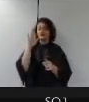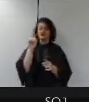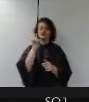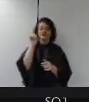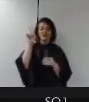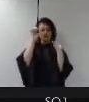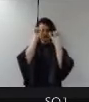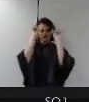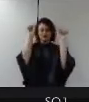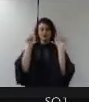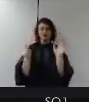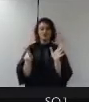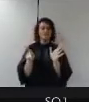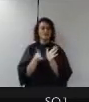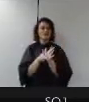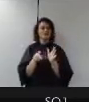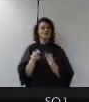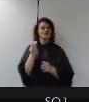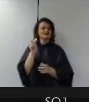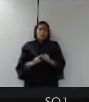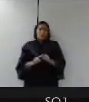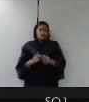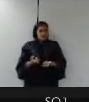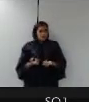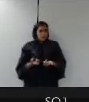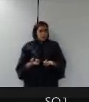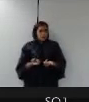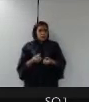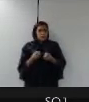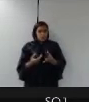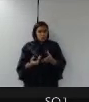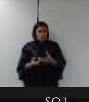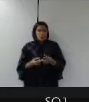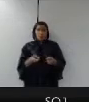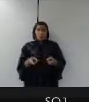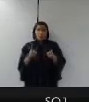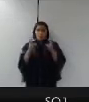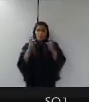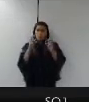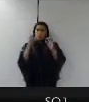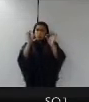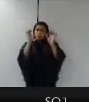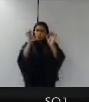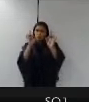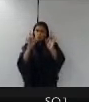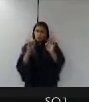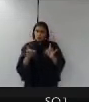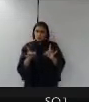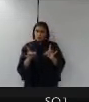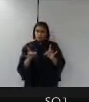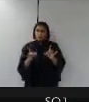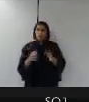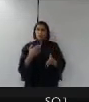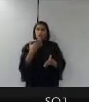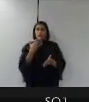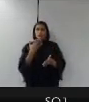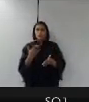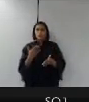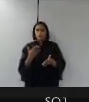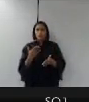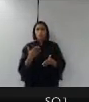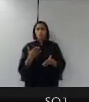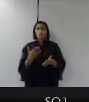desembargador do tribunal de justiça do tocantins a medida foi concedida nos autos do inquérito que apura